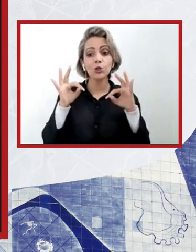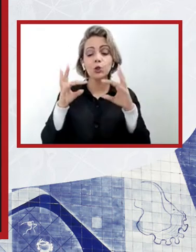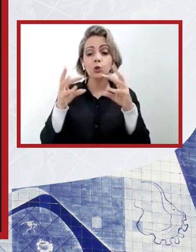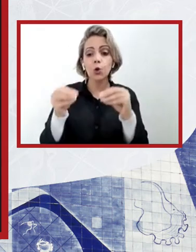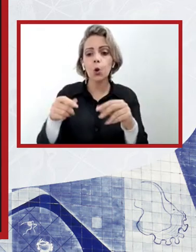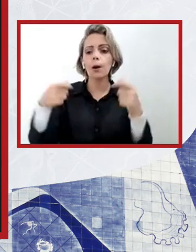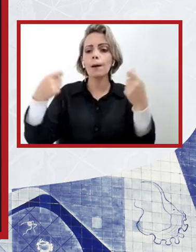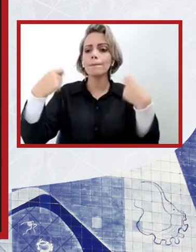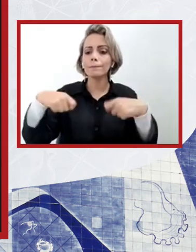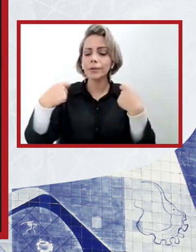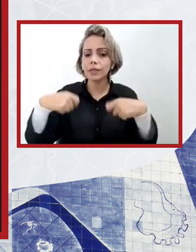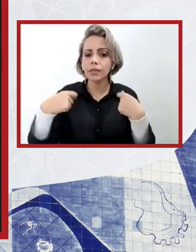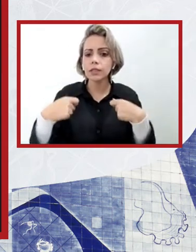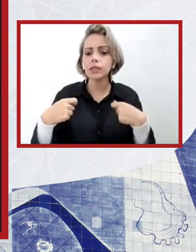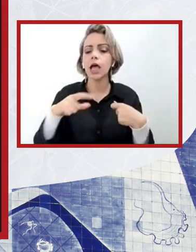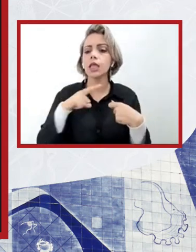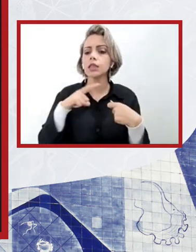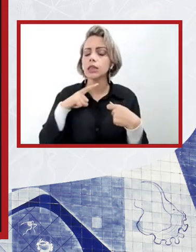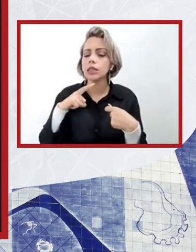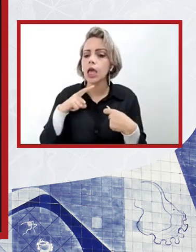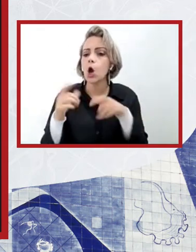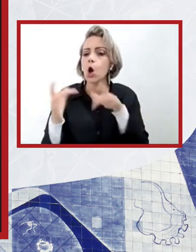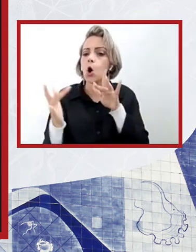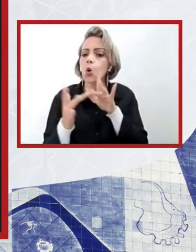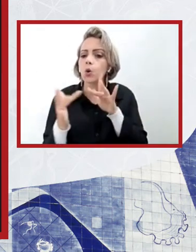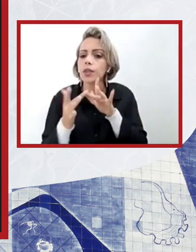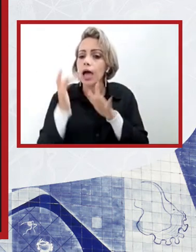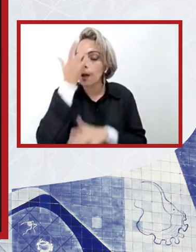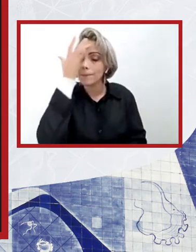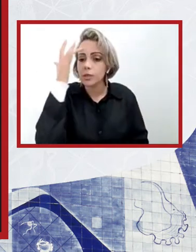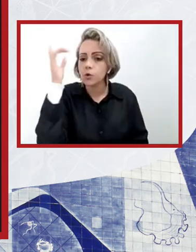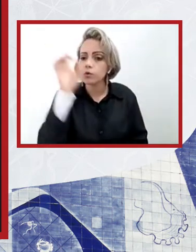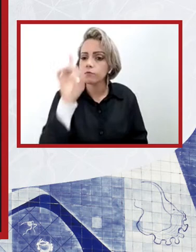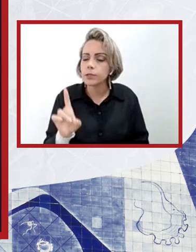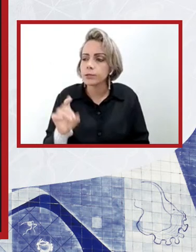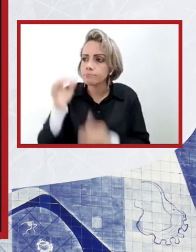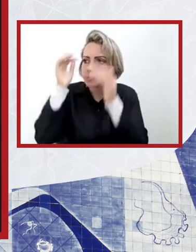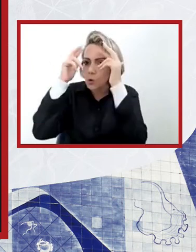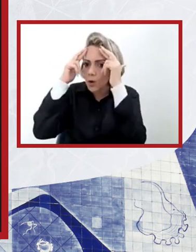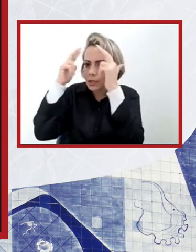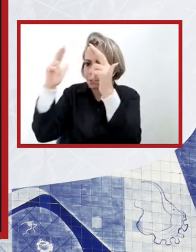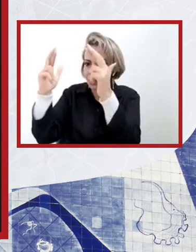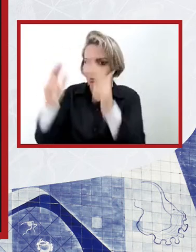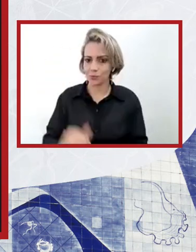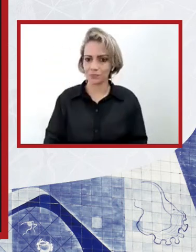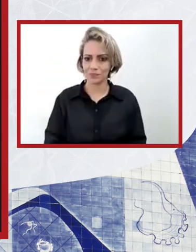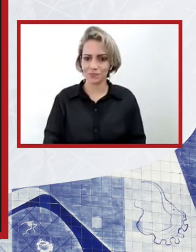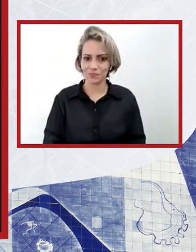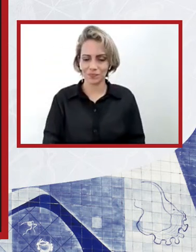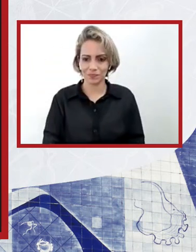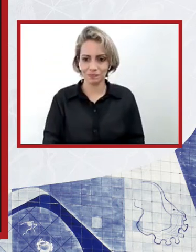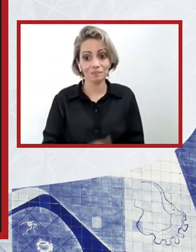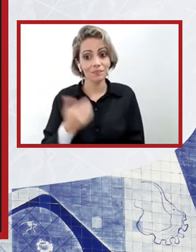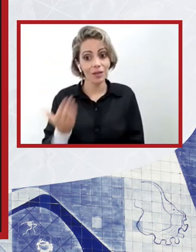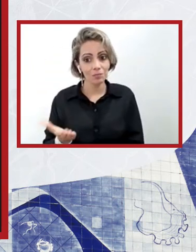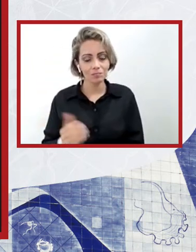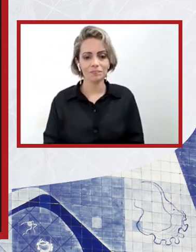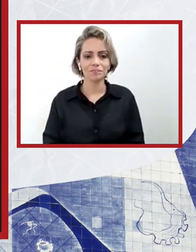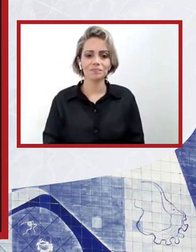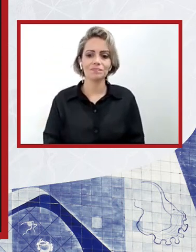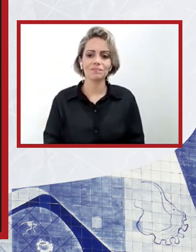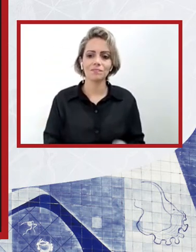pessoas com deficiência com igualdade, com irmandade, com muito respeito. Então,